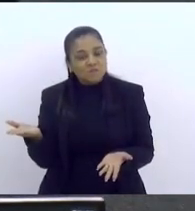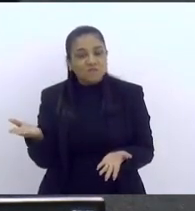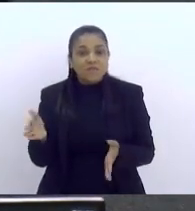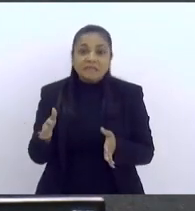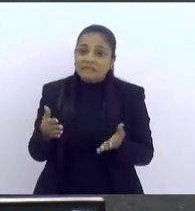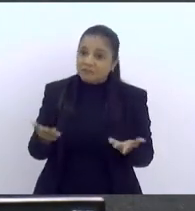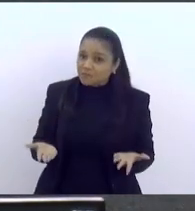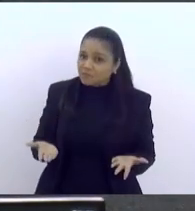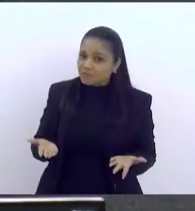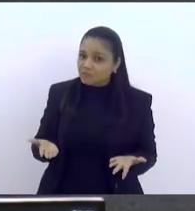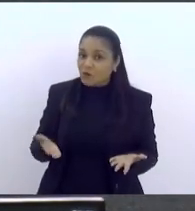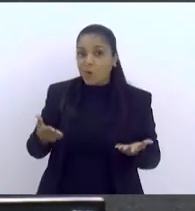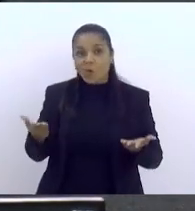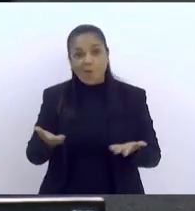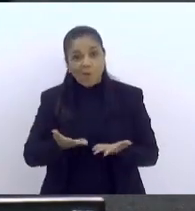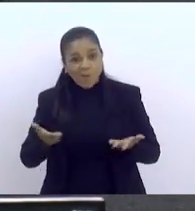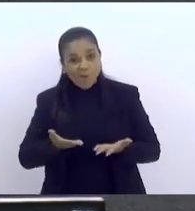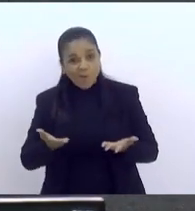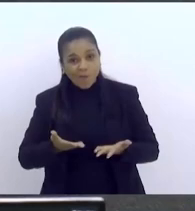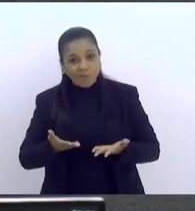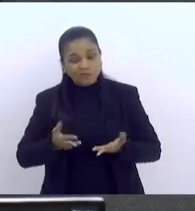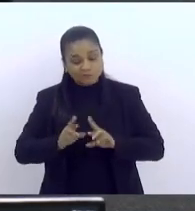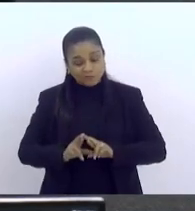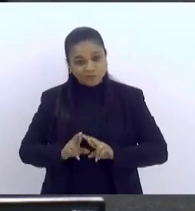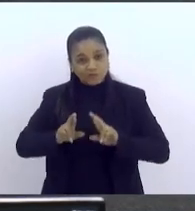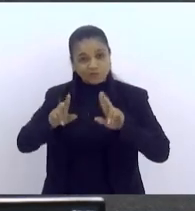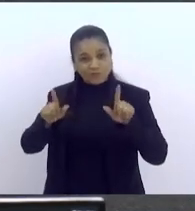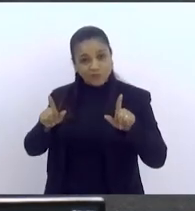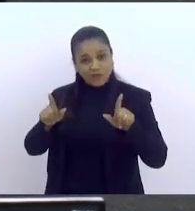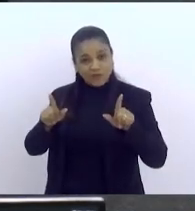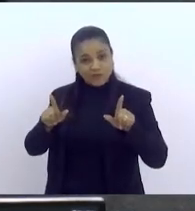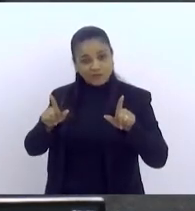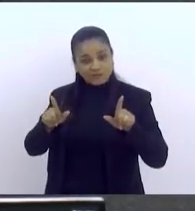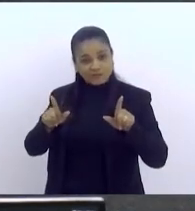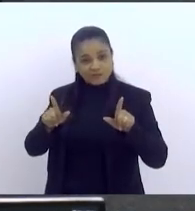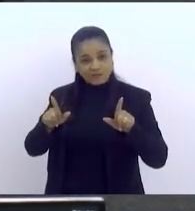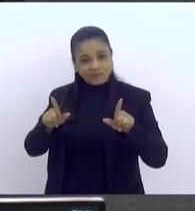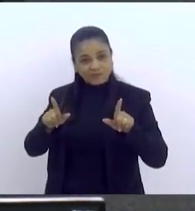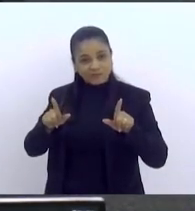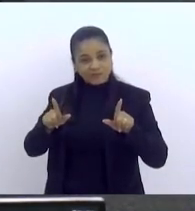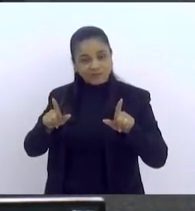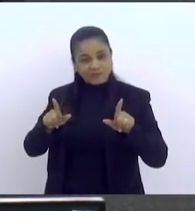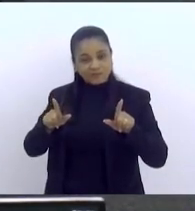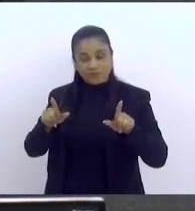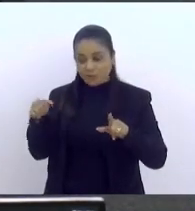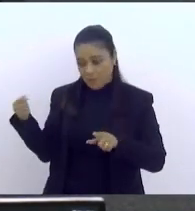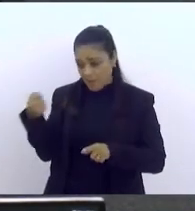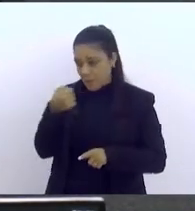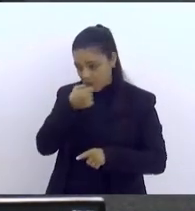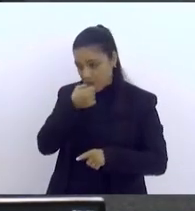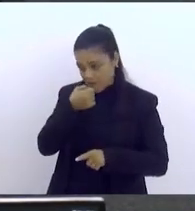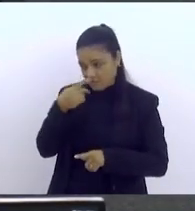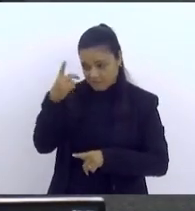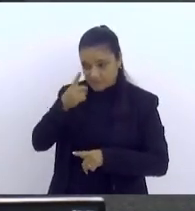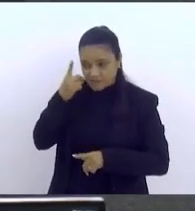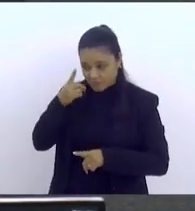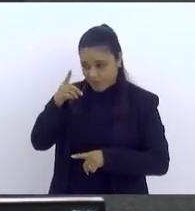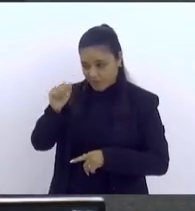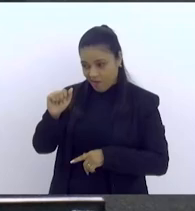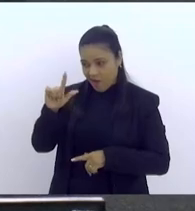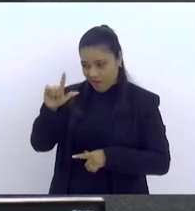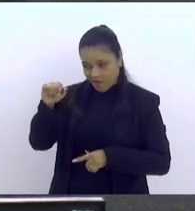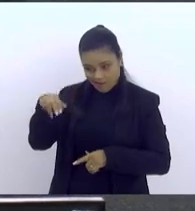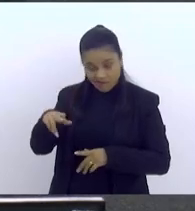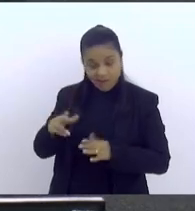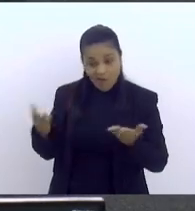Então, hoje, diferentemente do que acontece, lhe permito a parte, deputado Alain, diferentemente do que